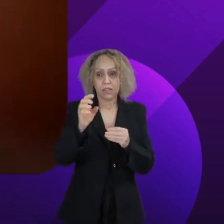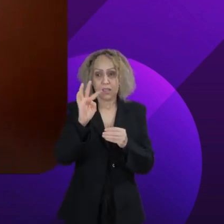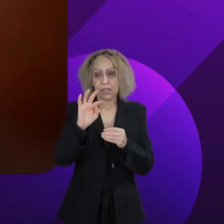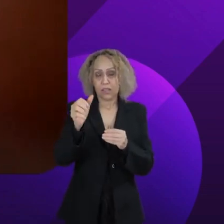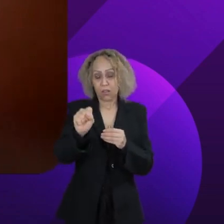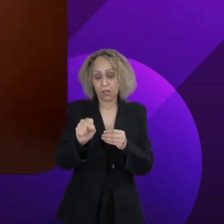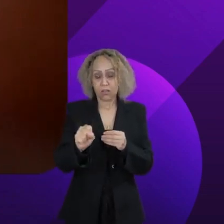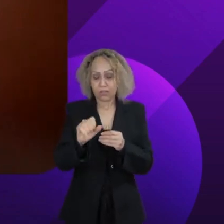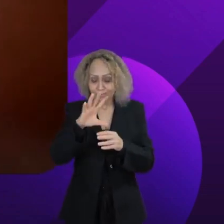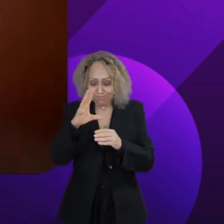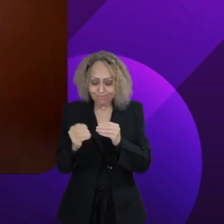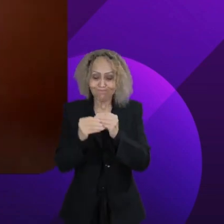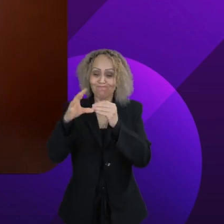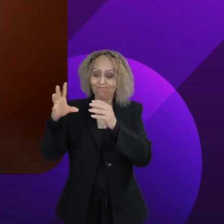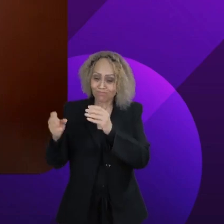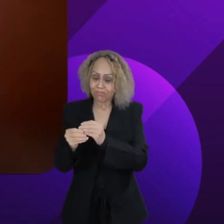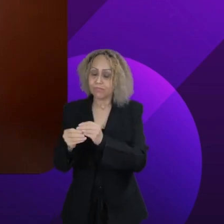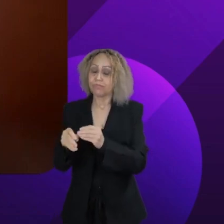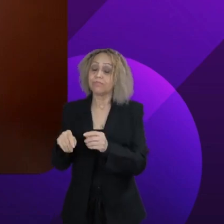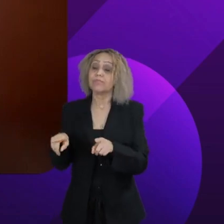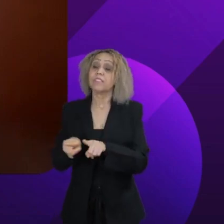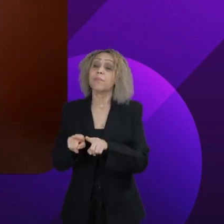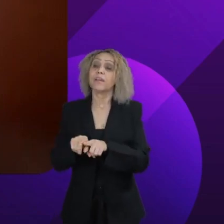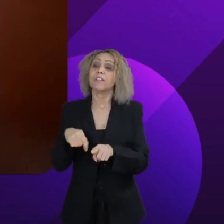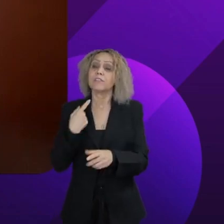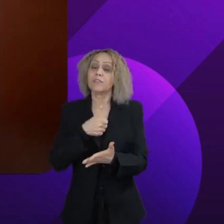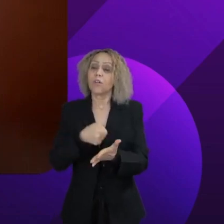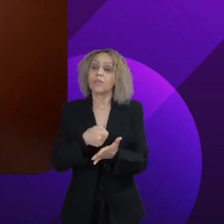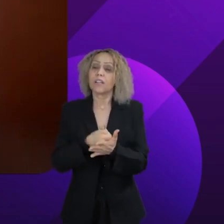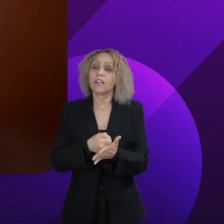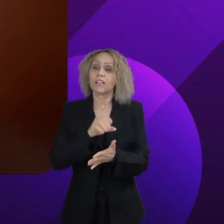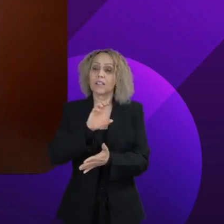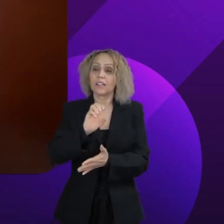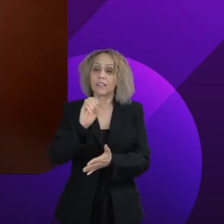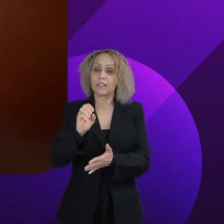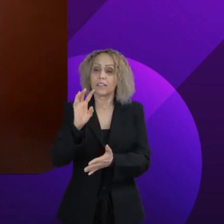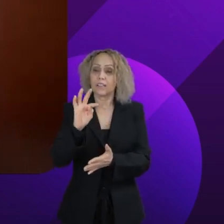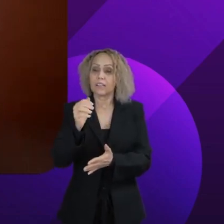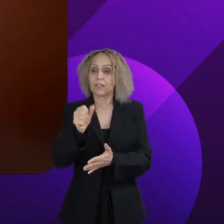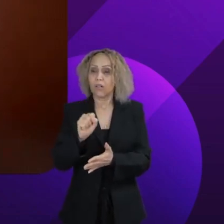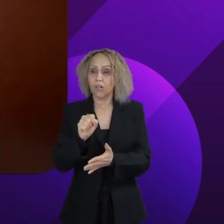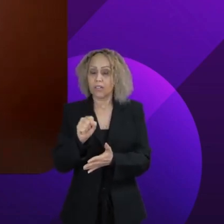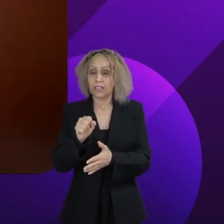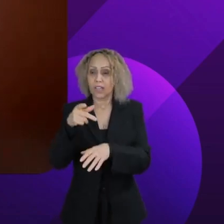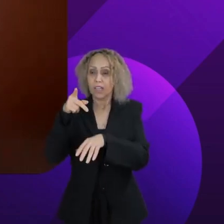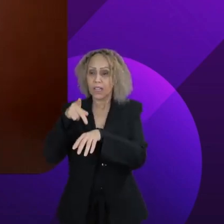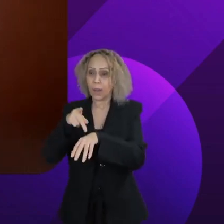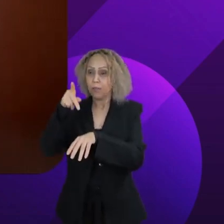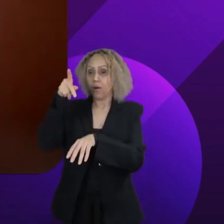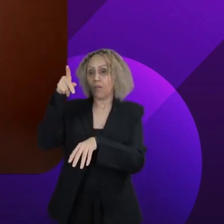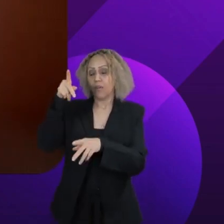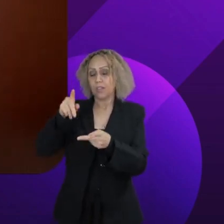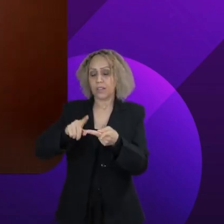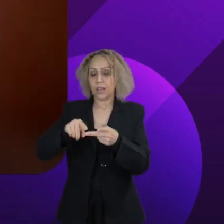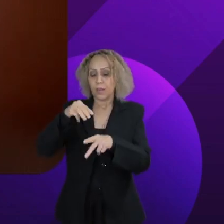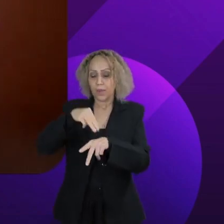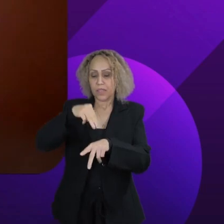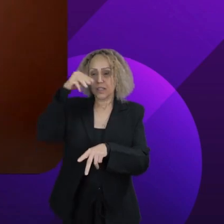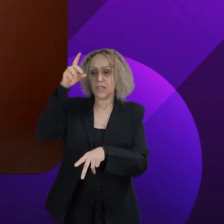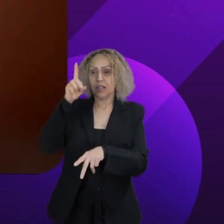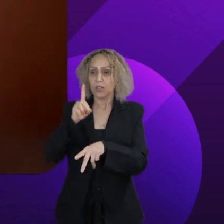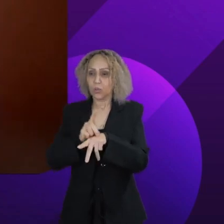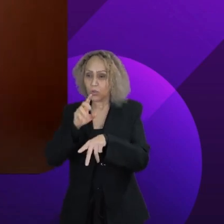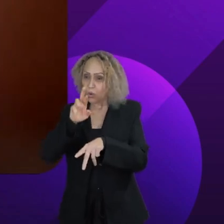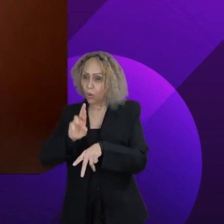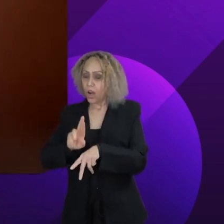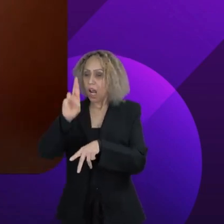nós. Também tornamos obrigatório as cotas na pós-graduação, mestrado,